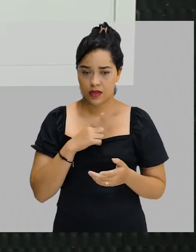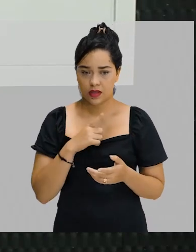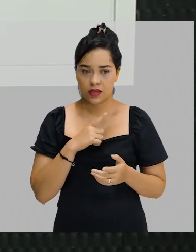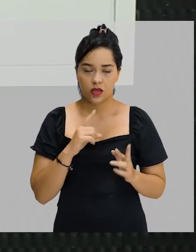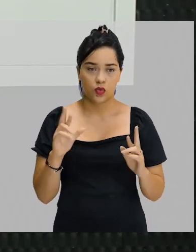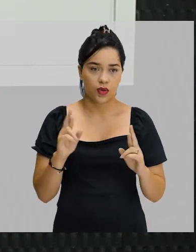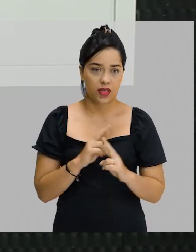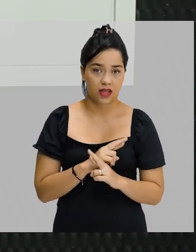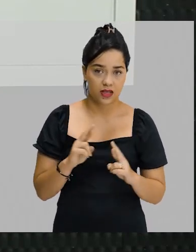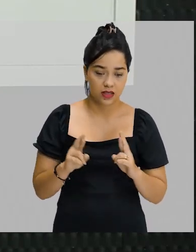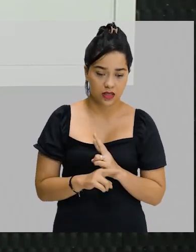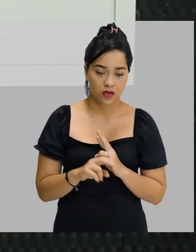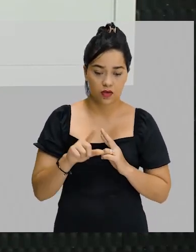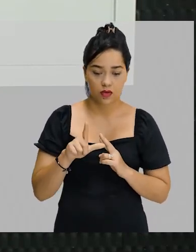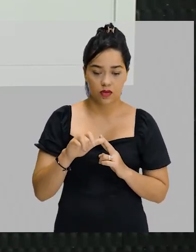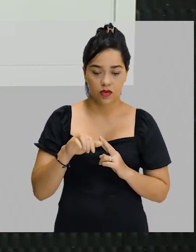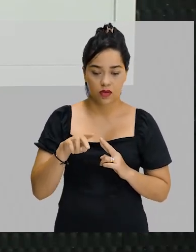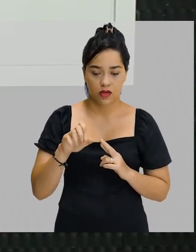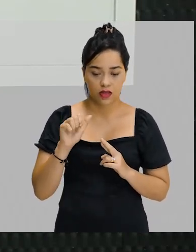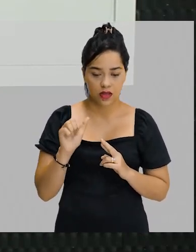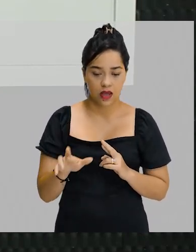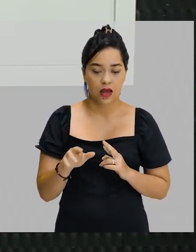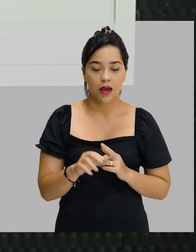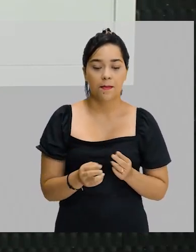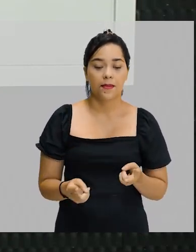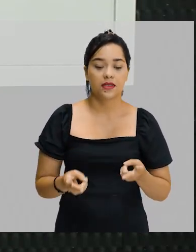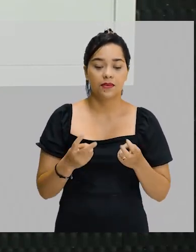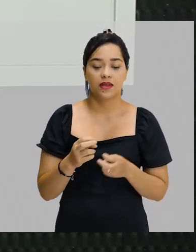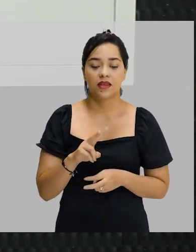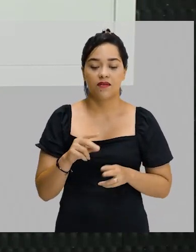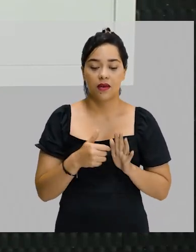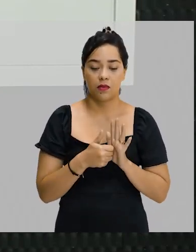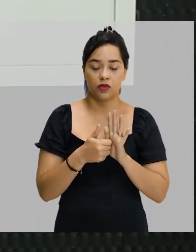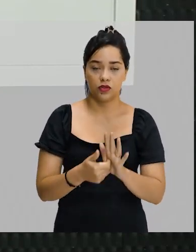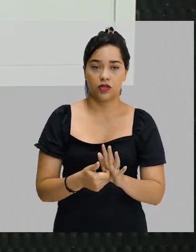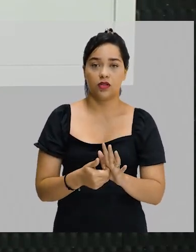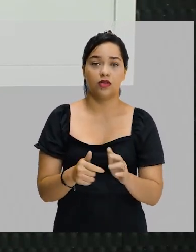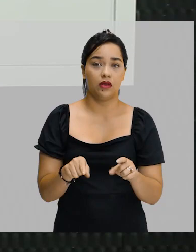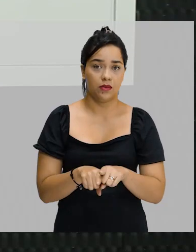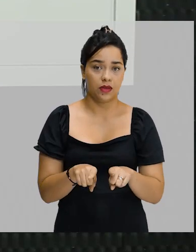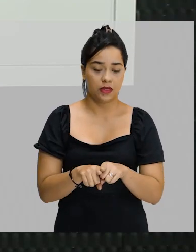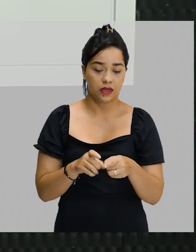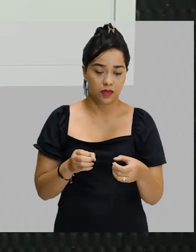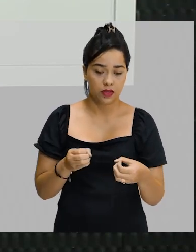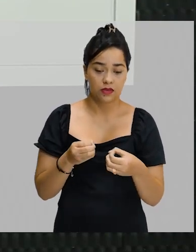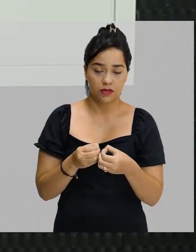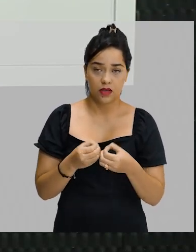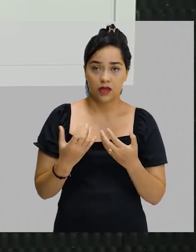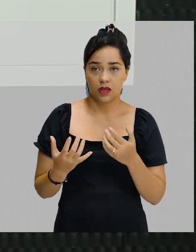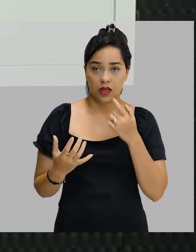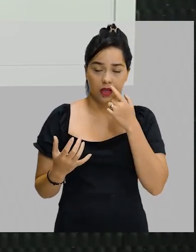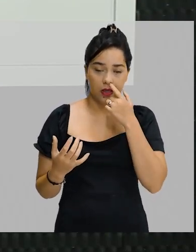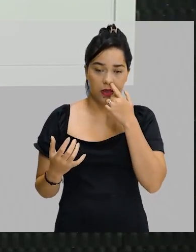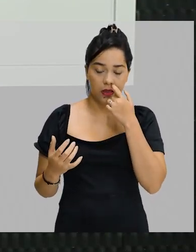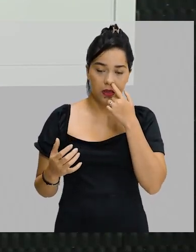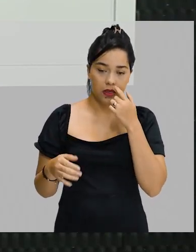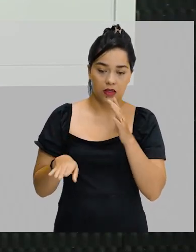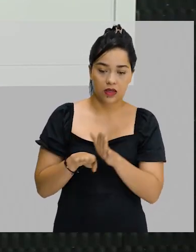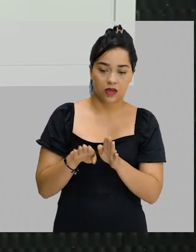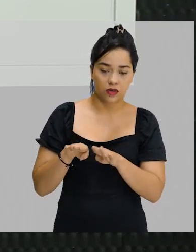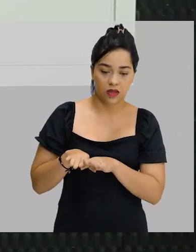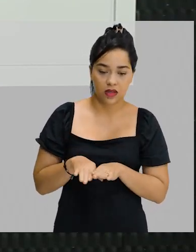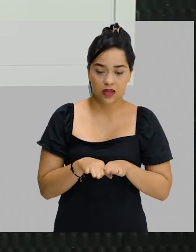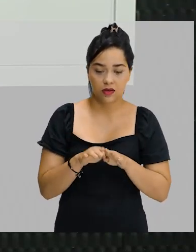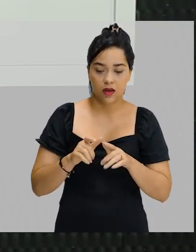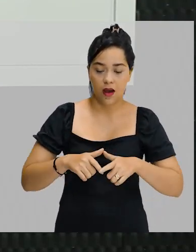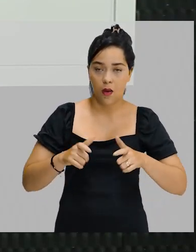uma relação linear, a gente vai perceber que ele vai apontando para o centro, vai se aproximando do centro, chega no equilíbrio,